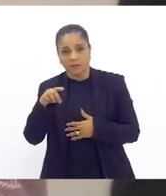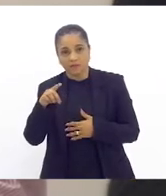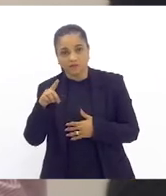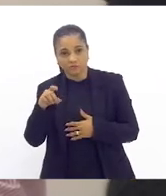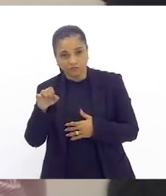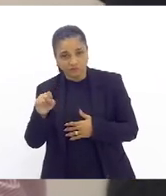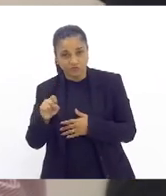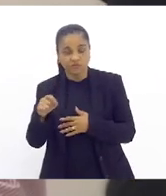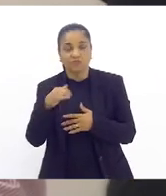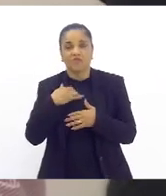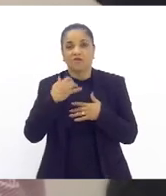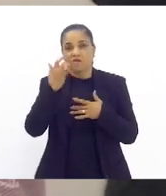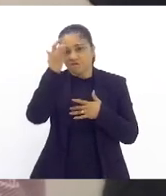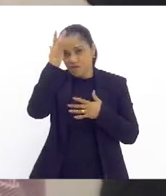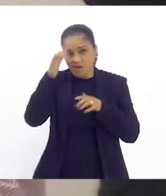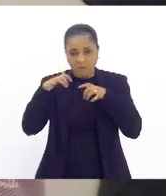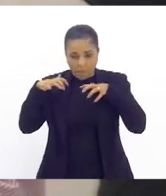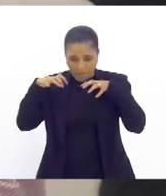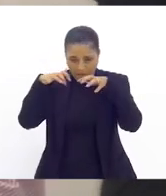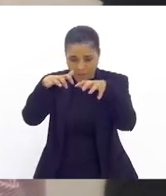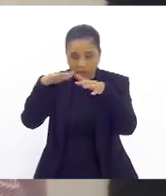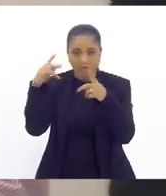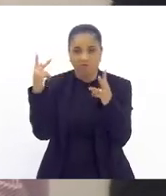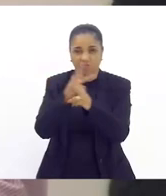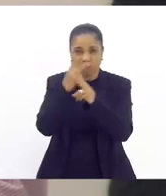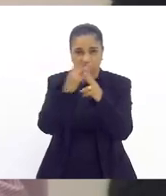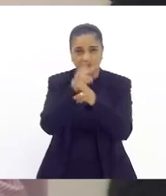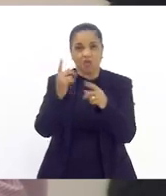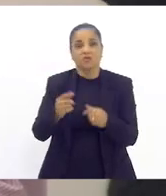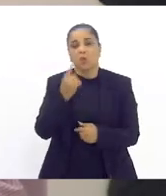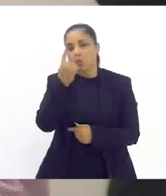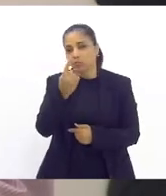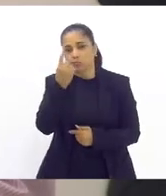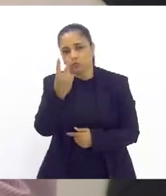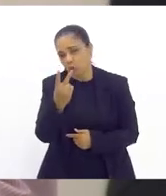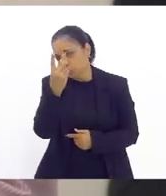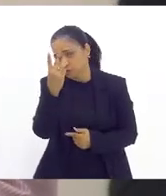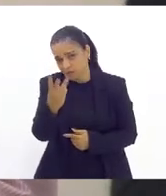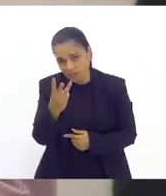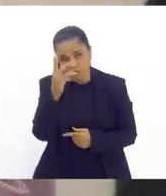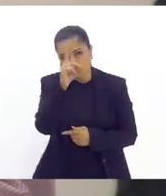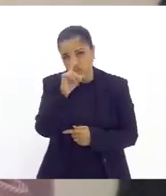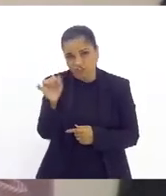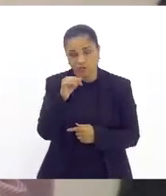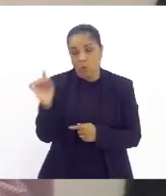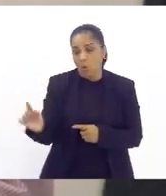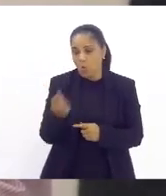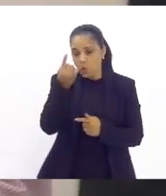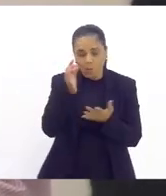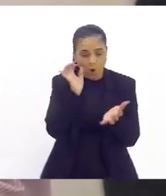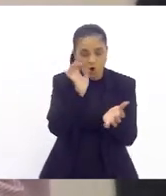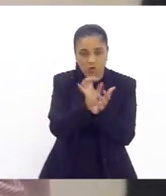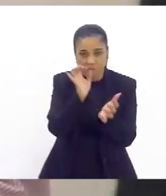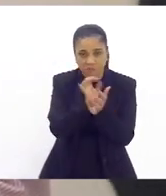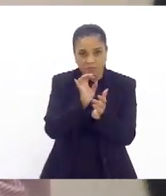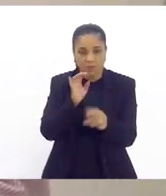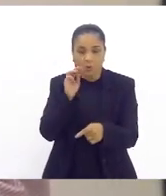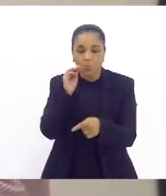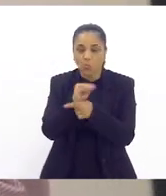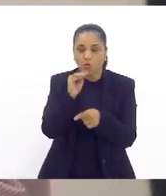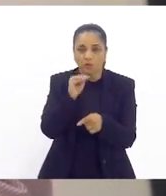muita facilidade chuva vento cai luz é um dois três dias e é uma só equipe para cuidar de toda a rede